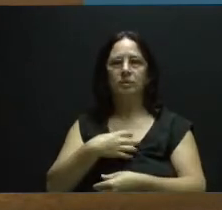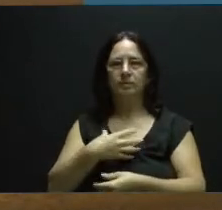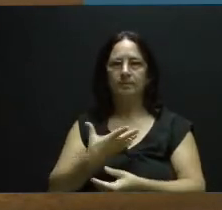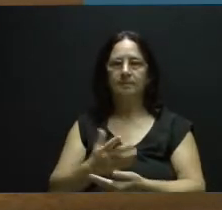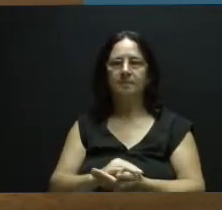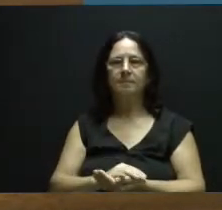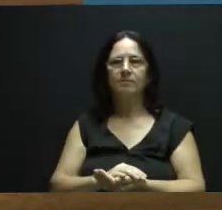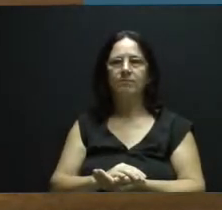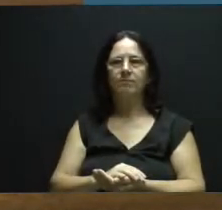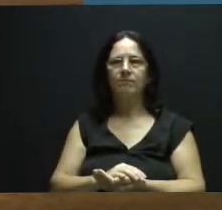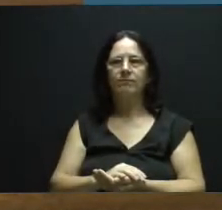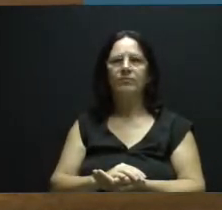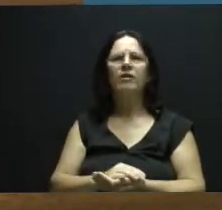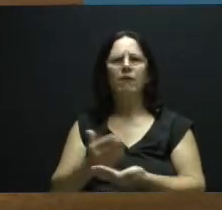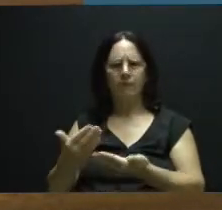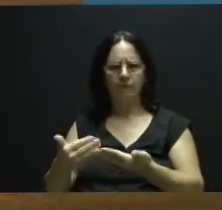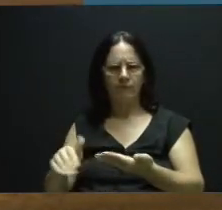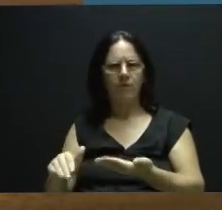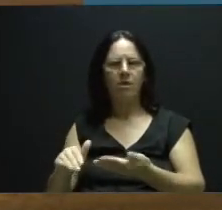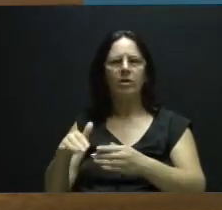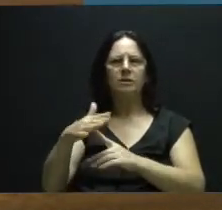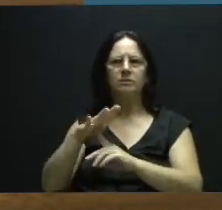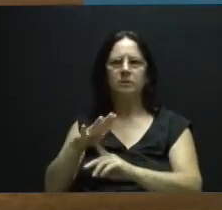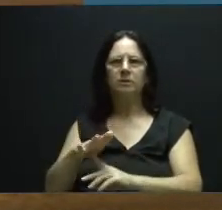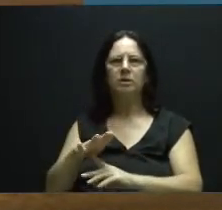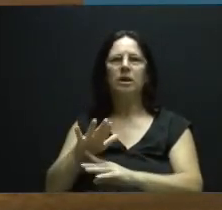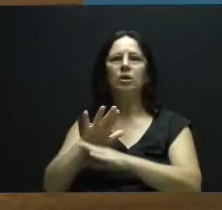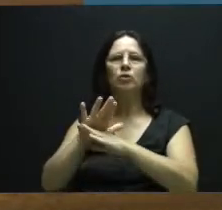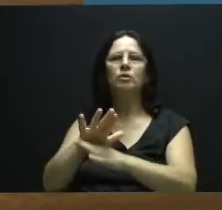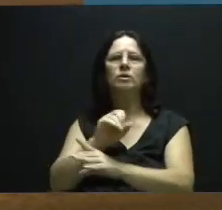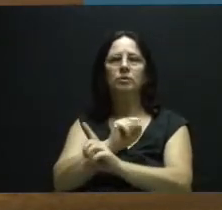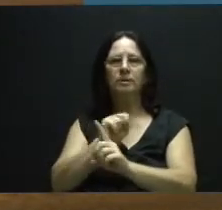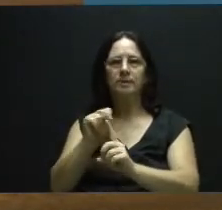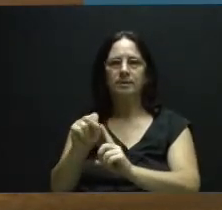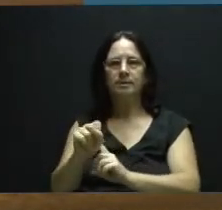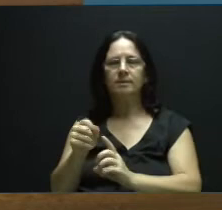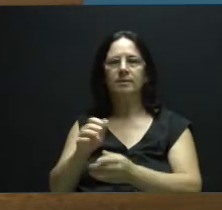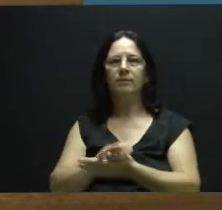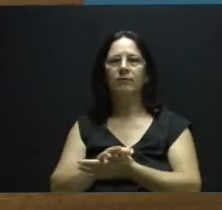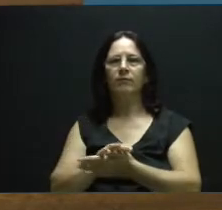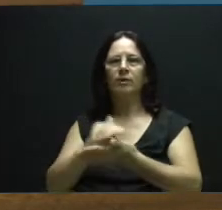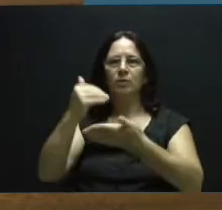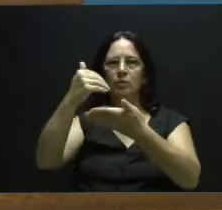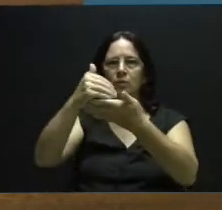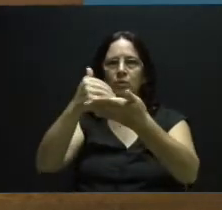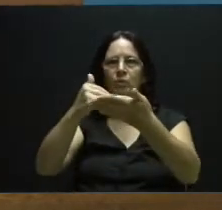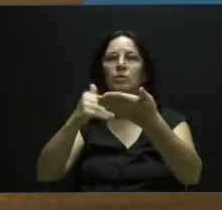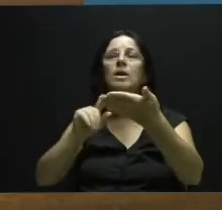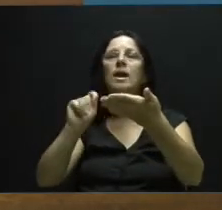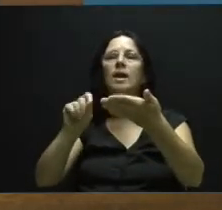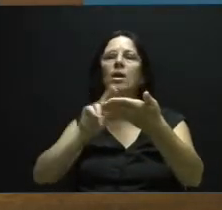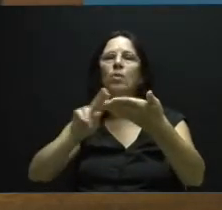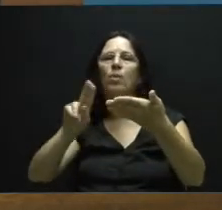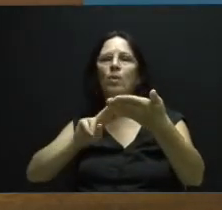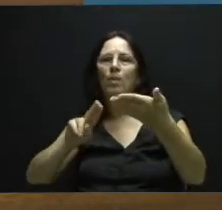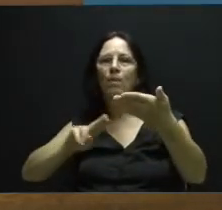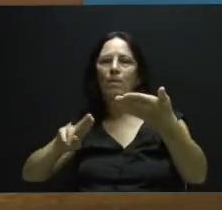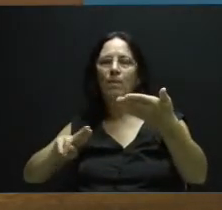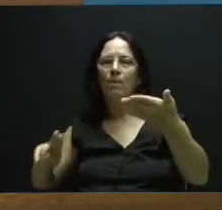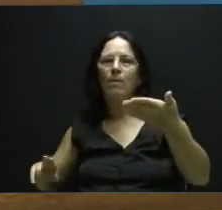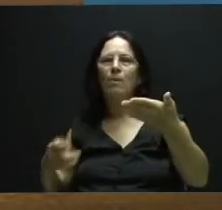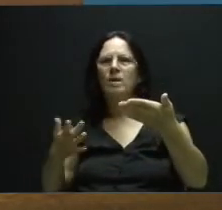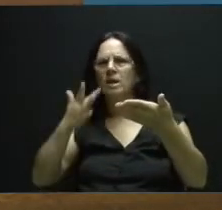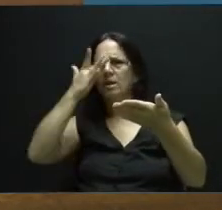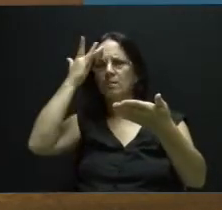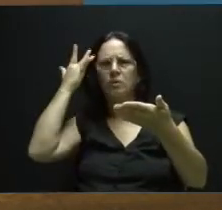fazer você vai lá e assistentes sociais fariam um cronograma de quem é da onde é e se a